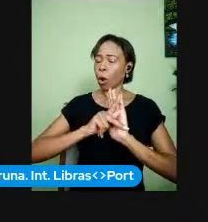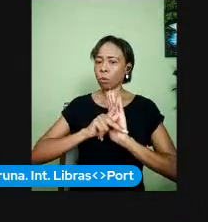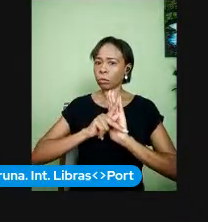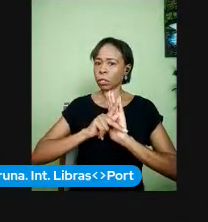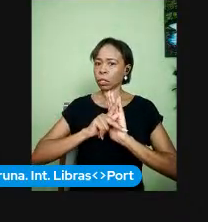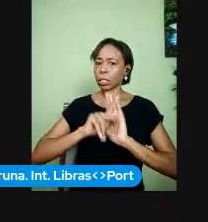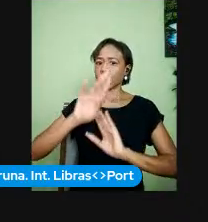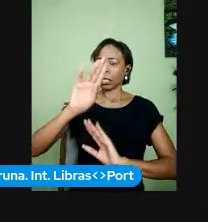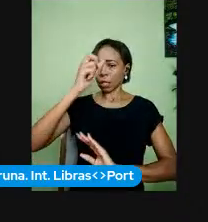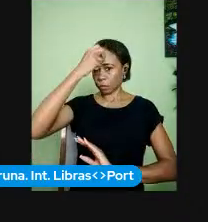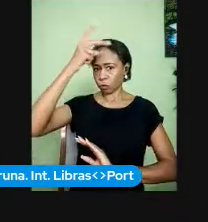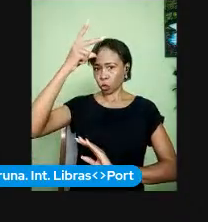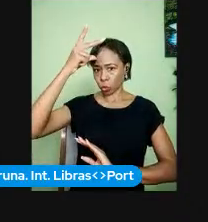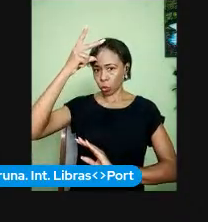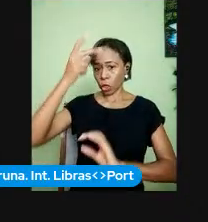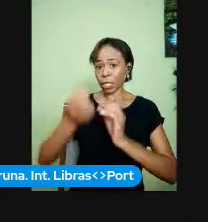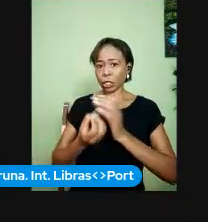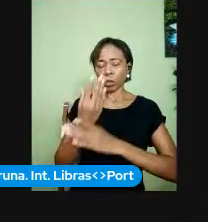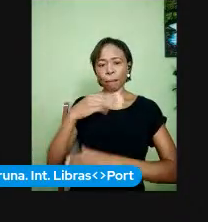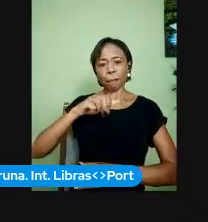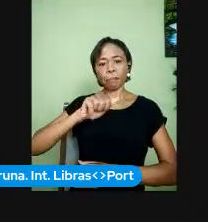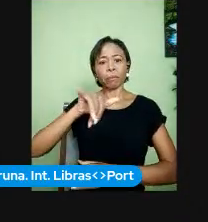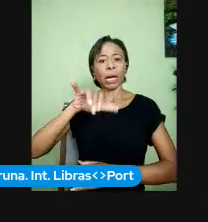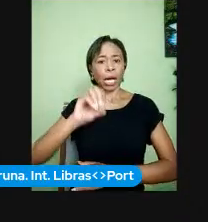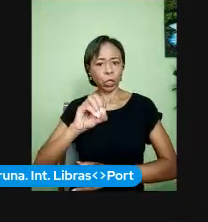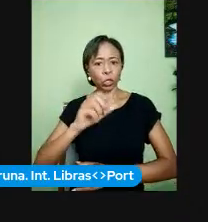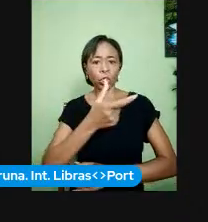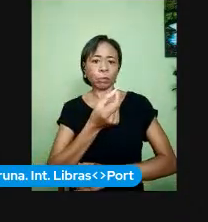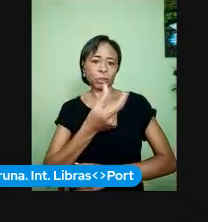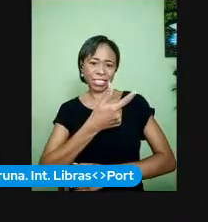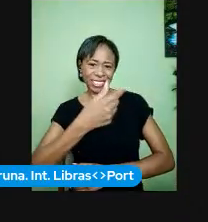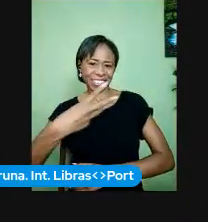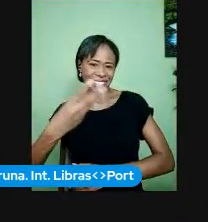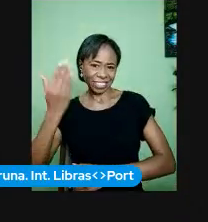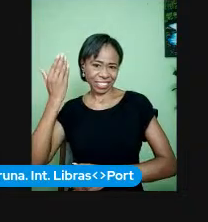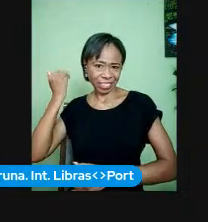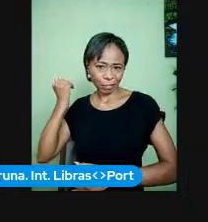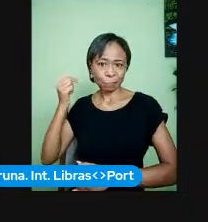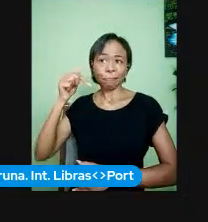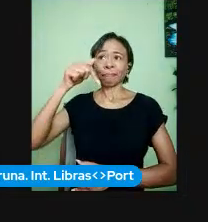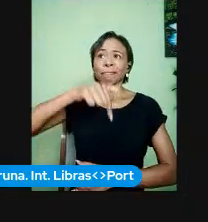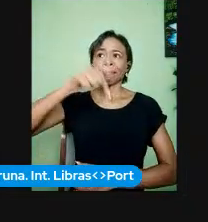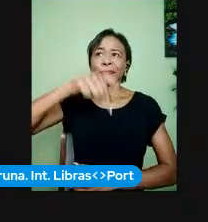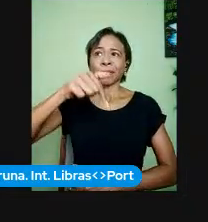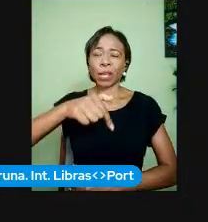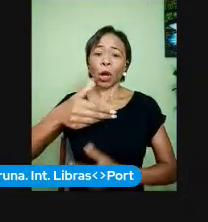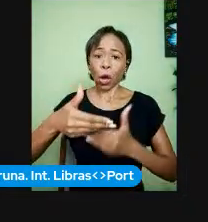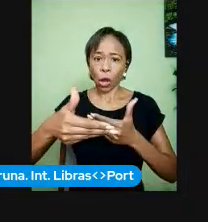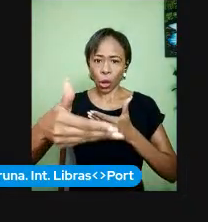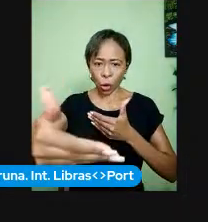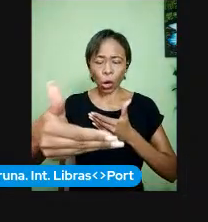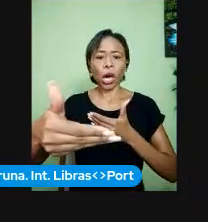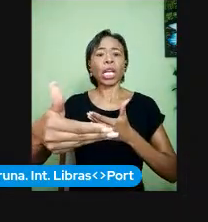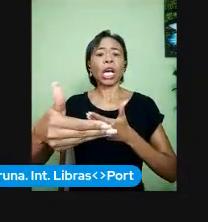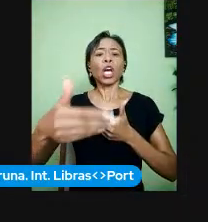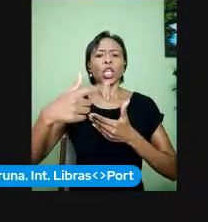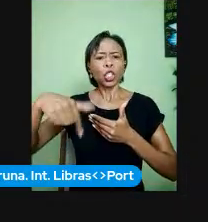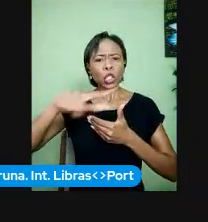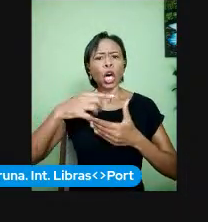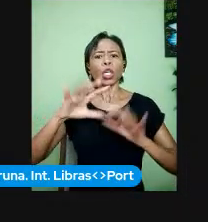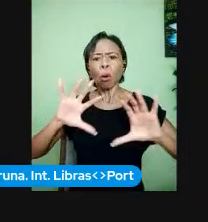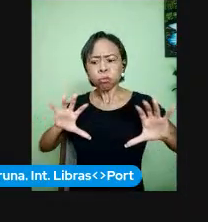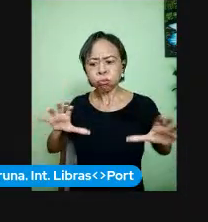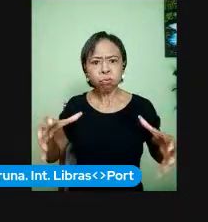lançada em maio de 2023. Por isso, nós vamos fazer agora esse mutirão, que a gente está